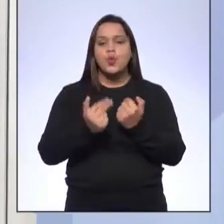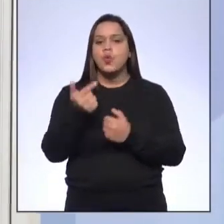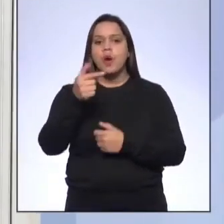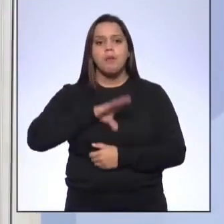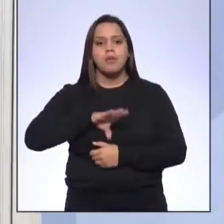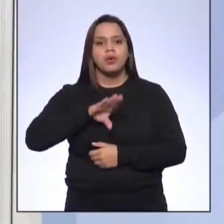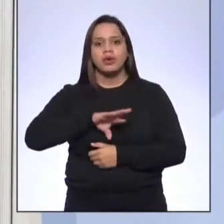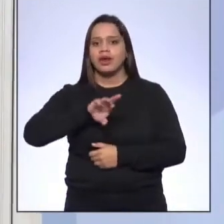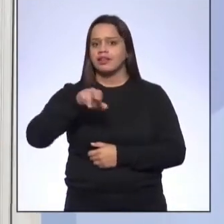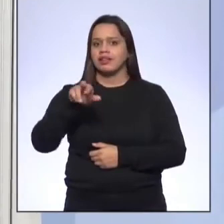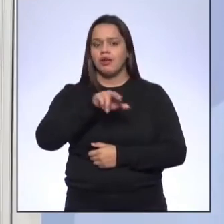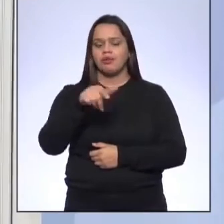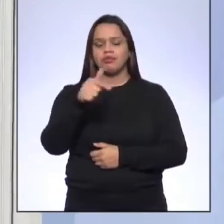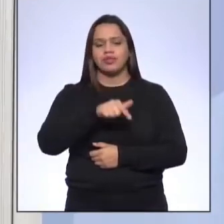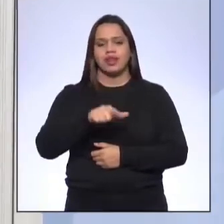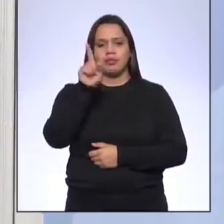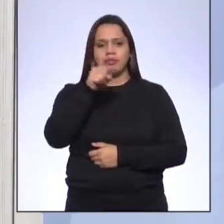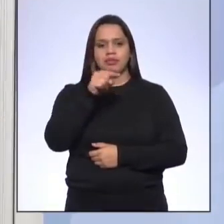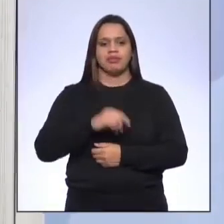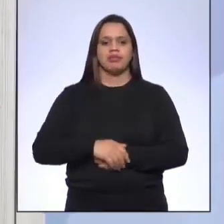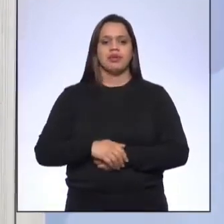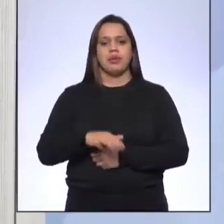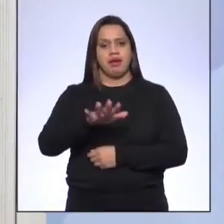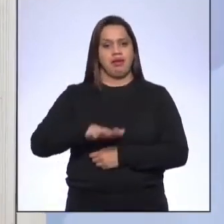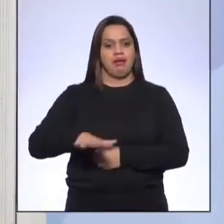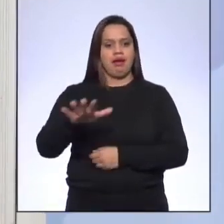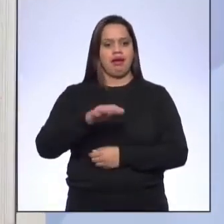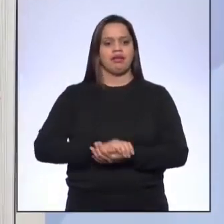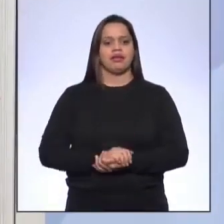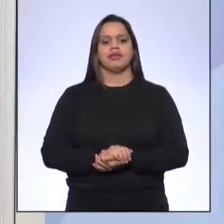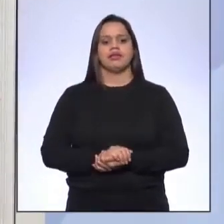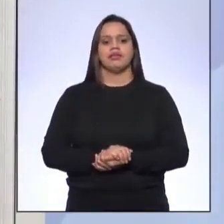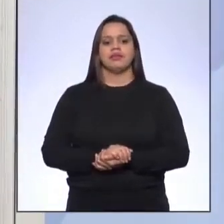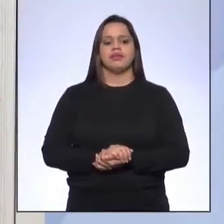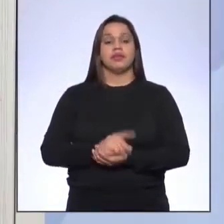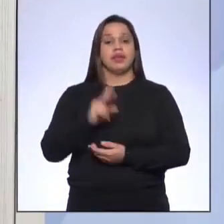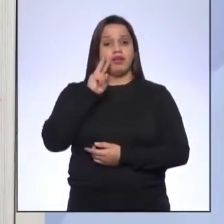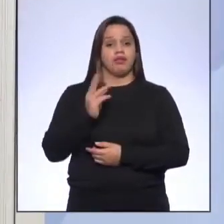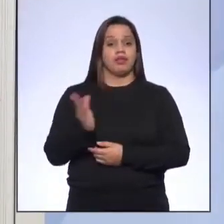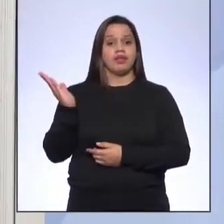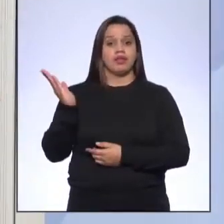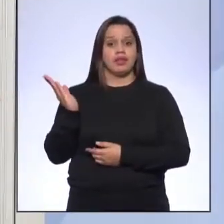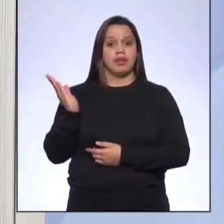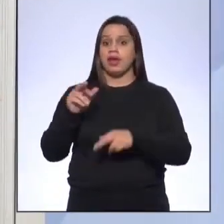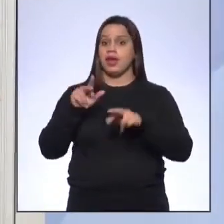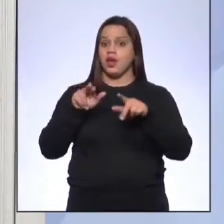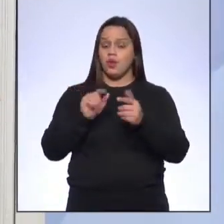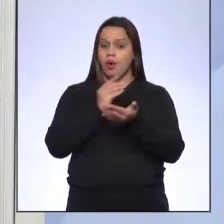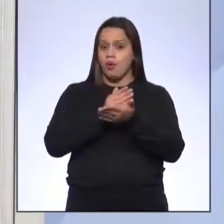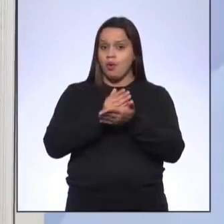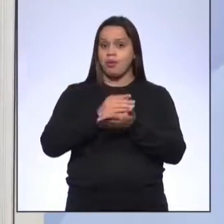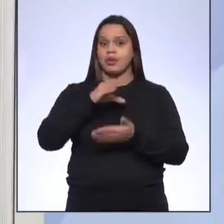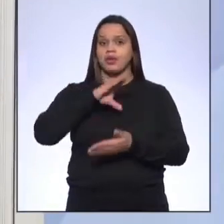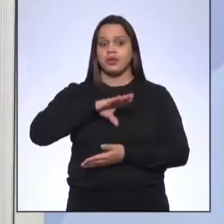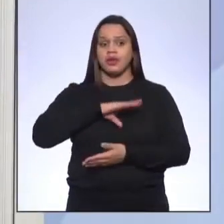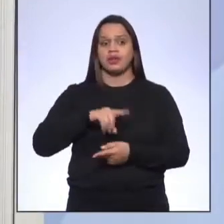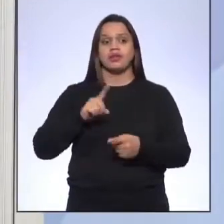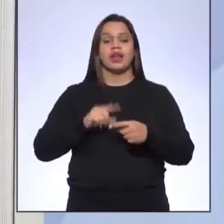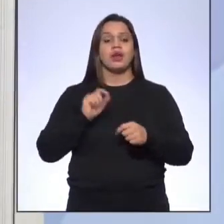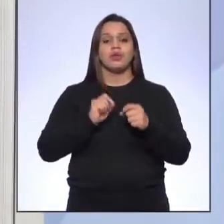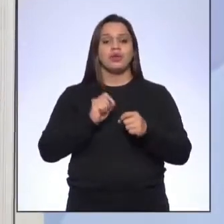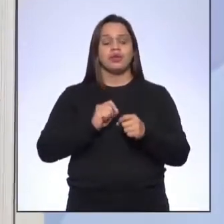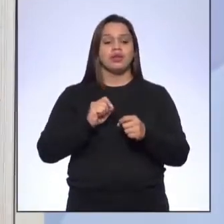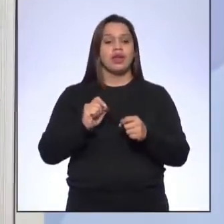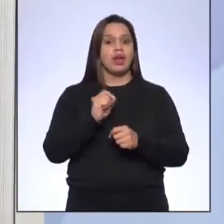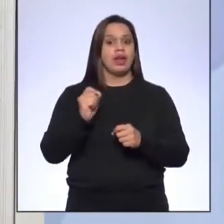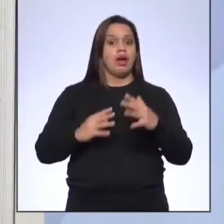acento. Evacuated, ó, igual, a raiz igualzinho ao português. Então, eu tenho extremo, resultado,